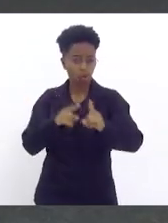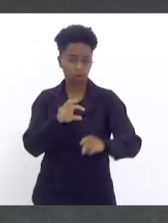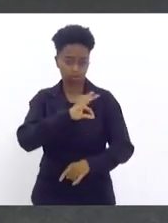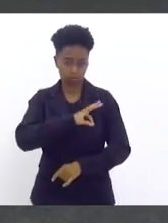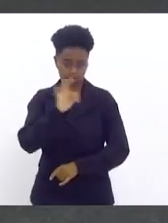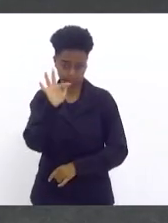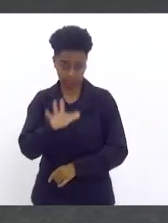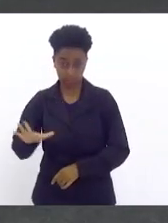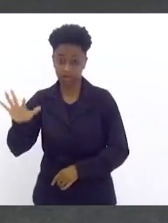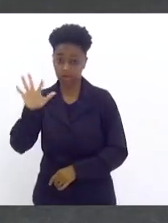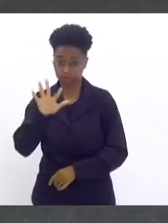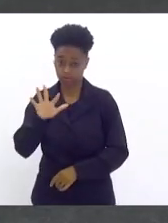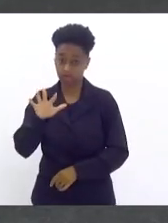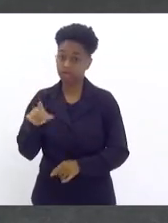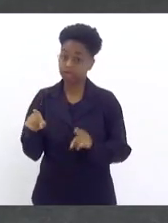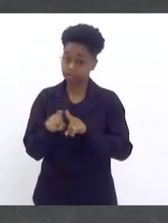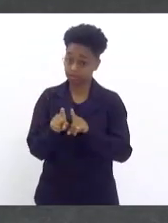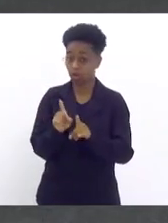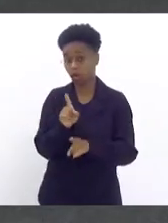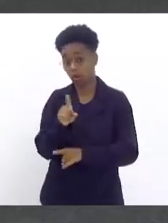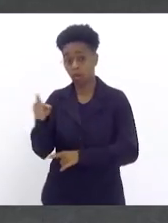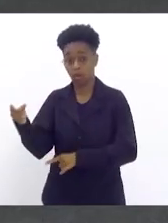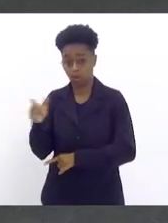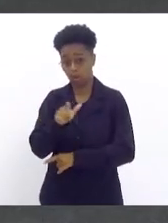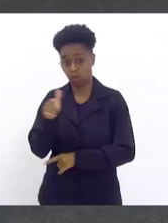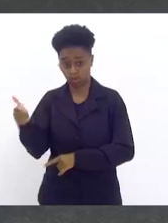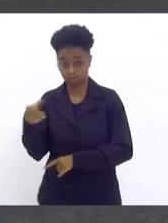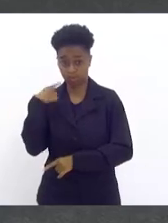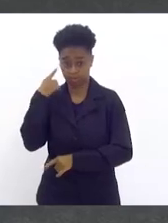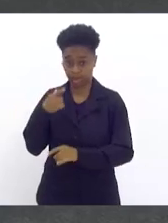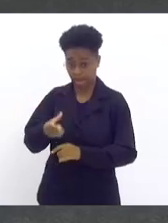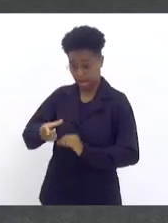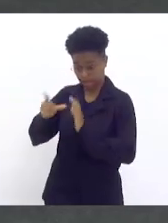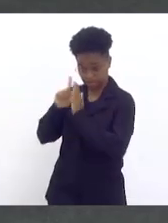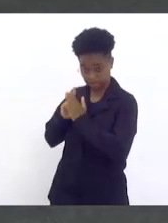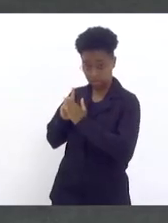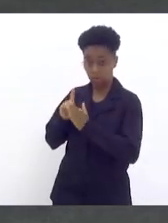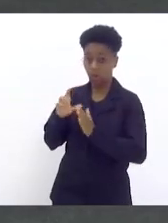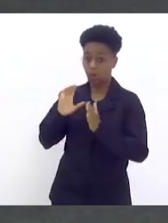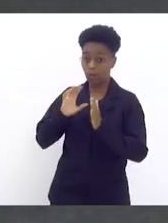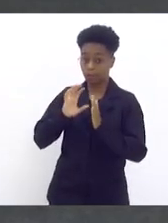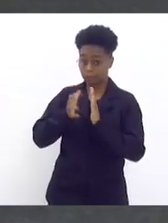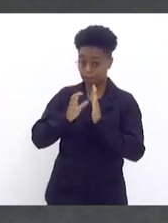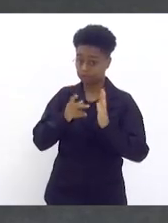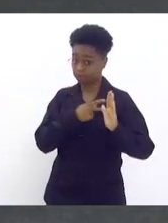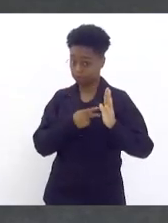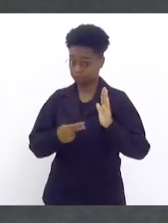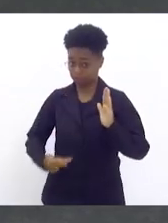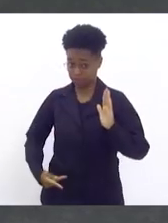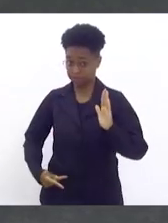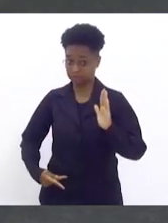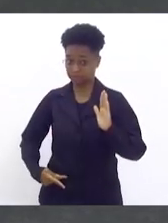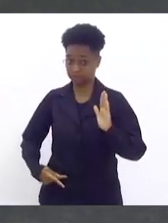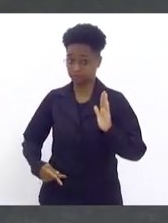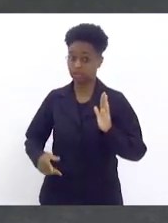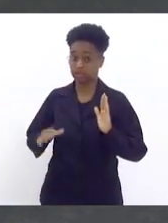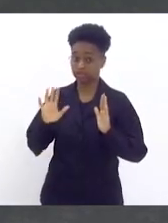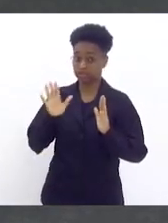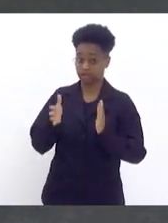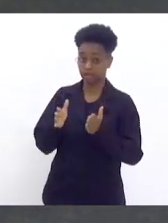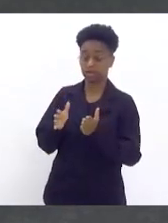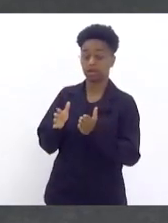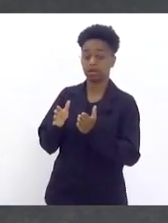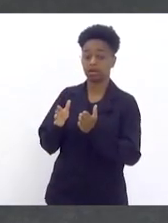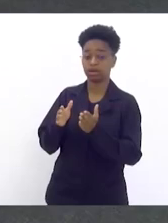Aliás o outro Deputado que tava aqui me antecedendo o presidente do partido dele foi condenado e